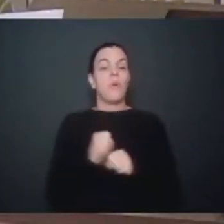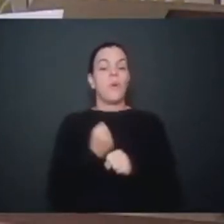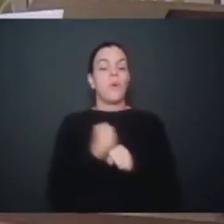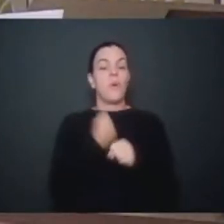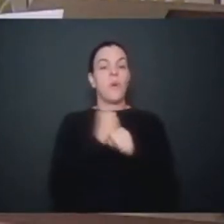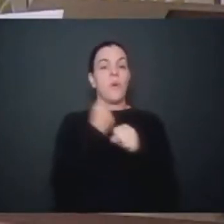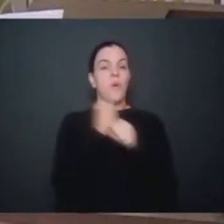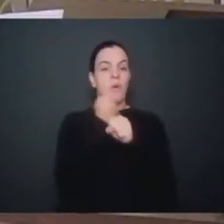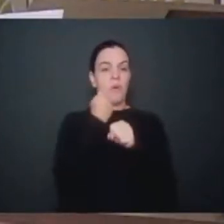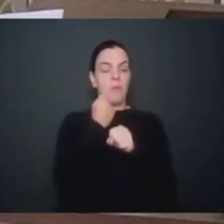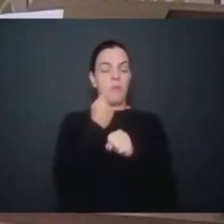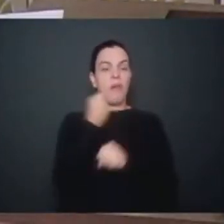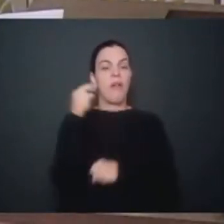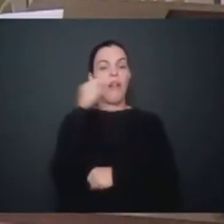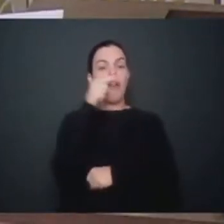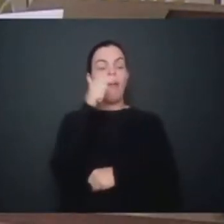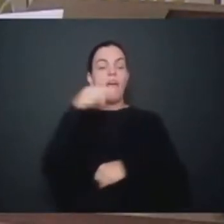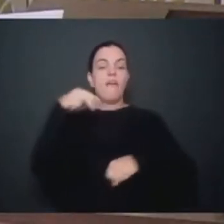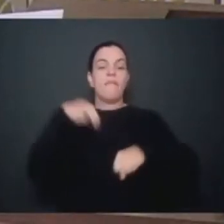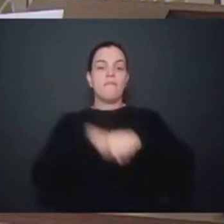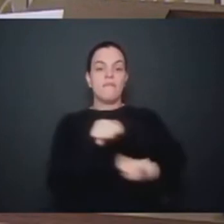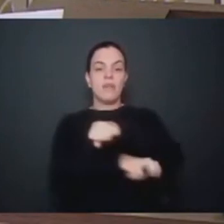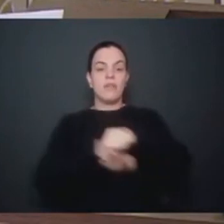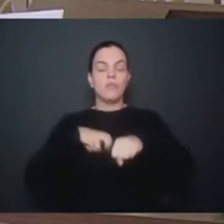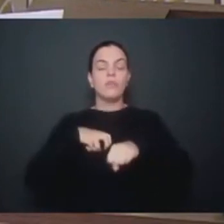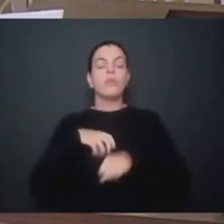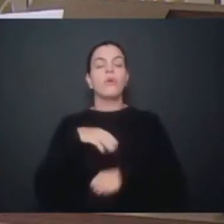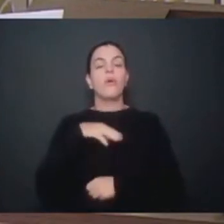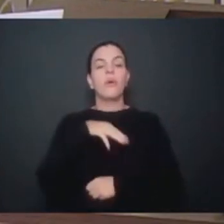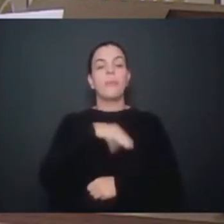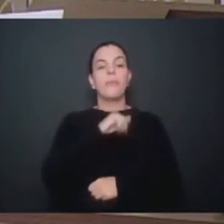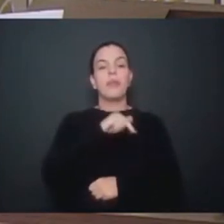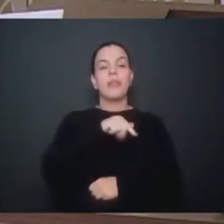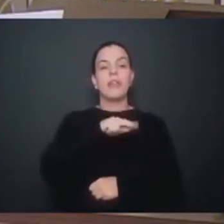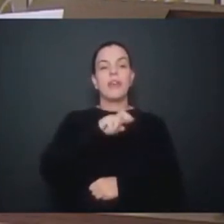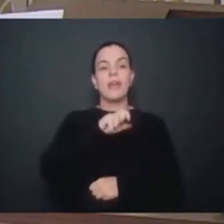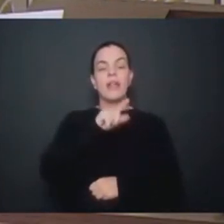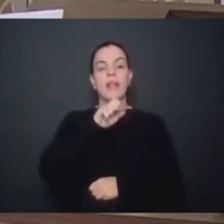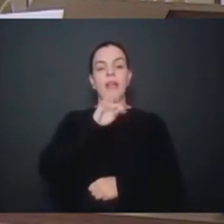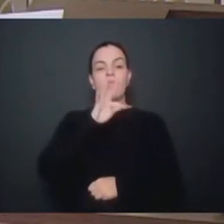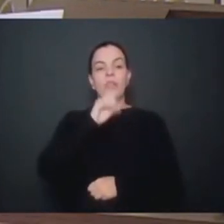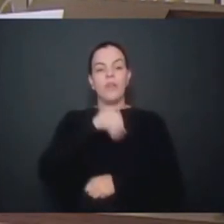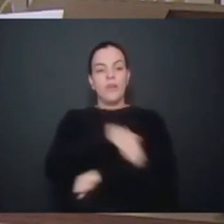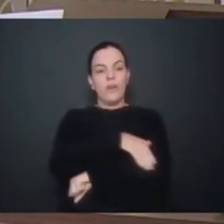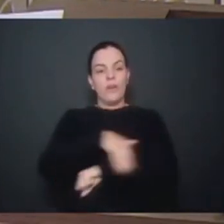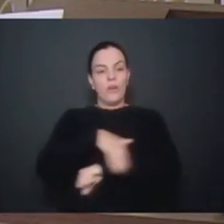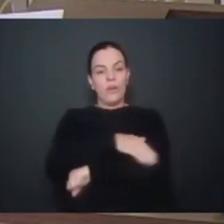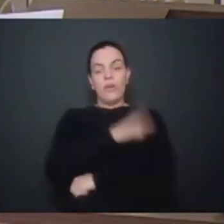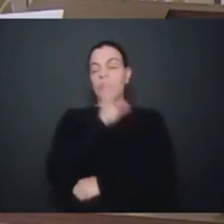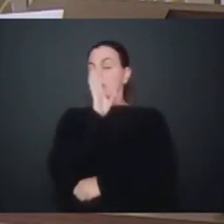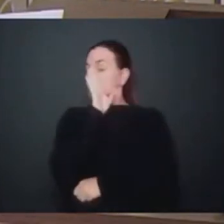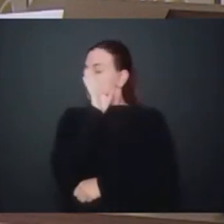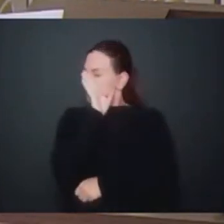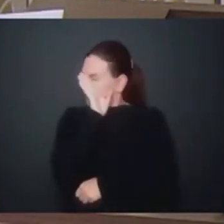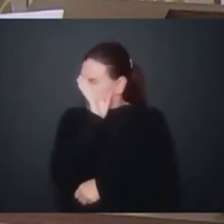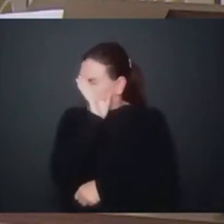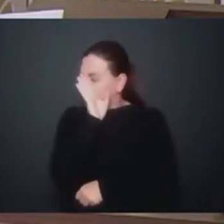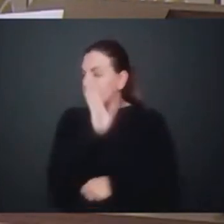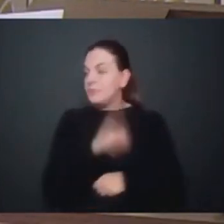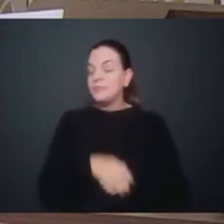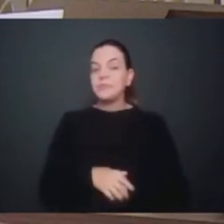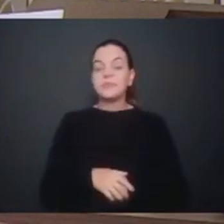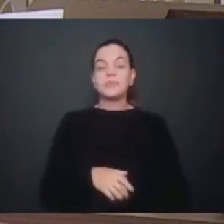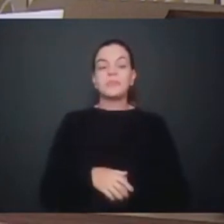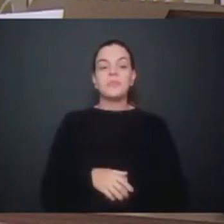do viaduto que liga as ruas Miqueleto, Eduardo Pinto e Eduardo Pinto da João Miqueleto e Eduardo Pinto da Rocha, sobre a linha